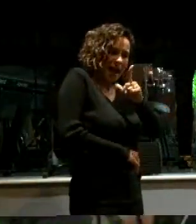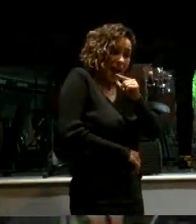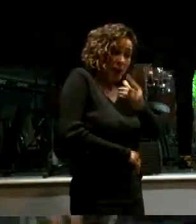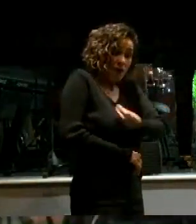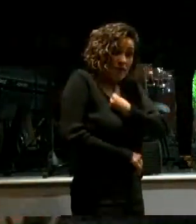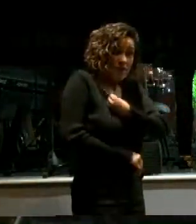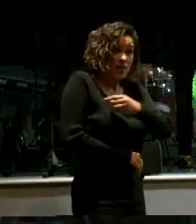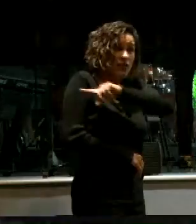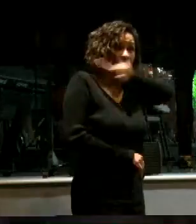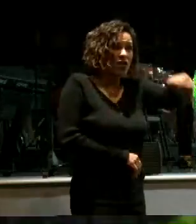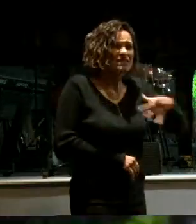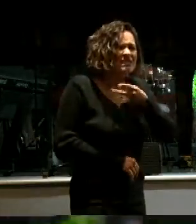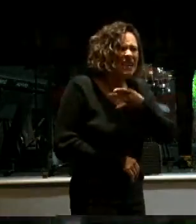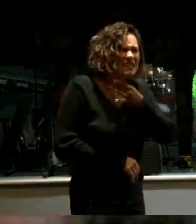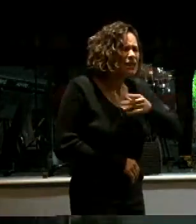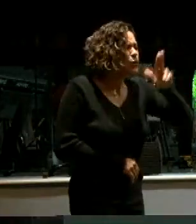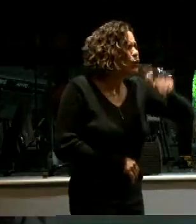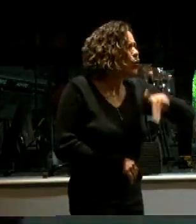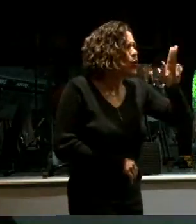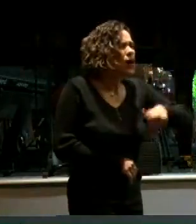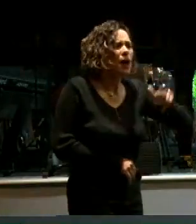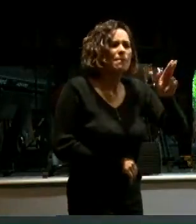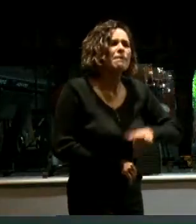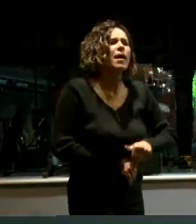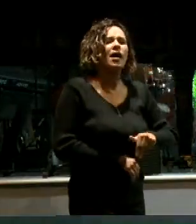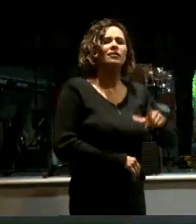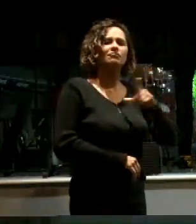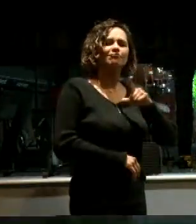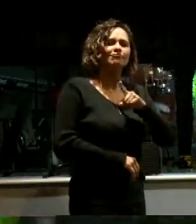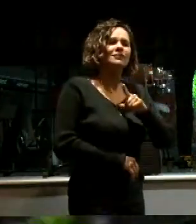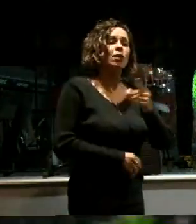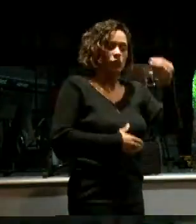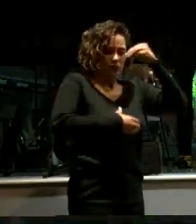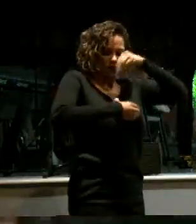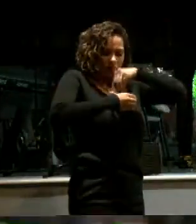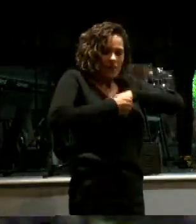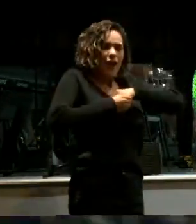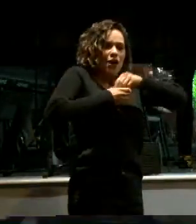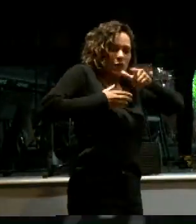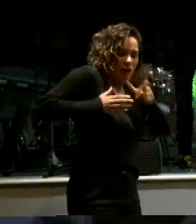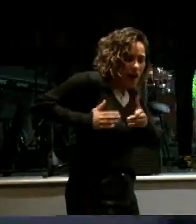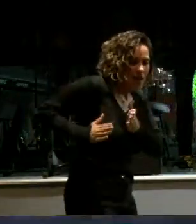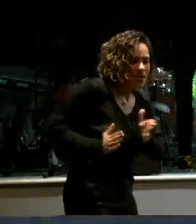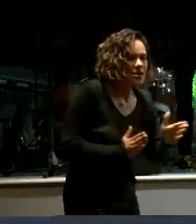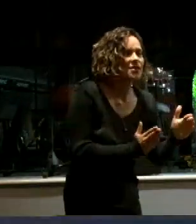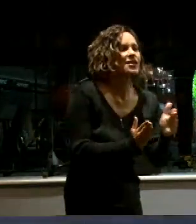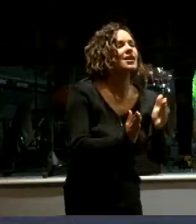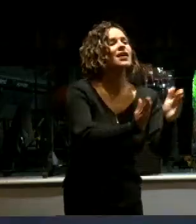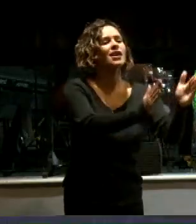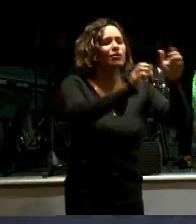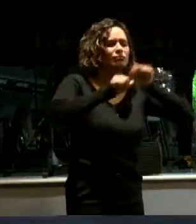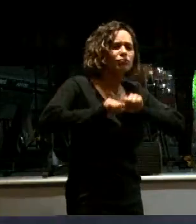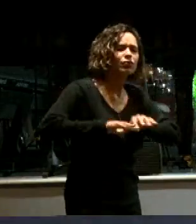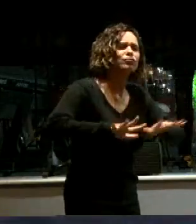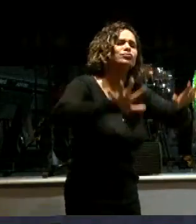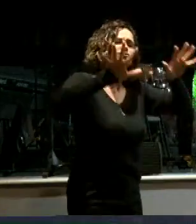seu interior fluirão rios de água viva. Aplauda mais ao Senhor, diga: eu creio.